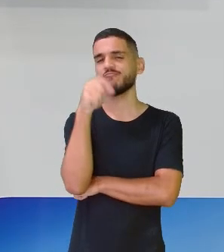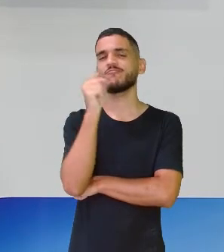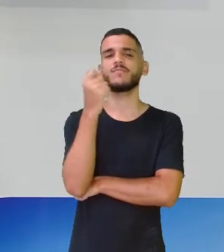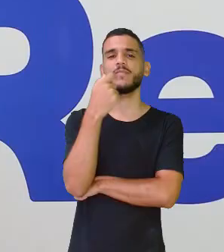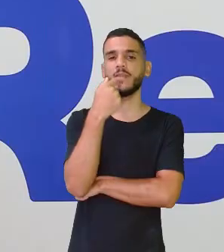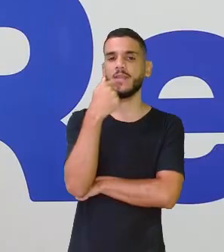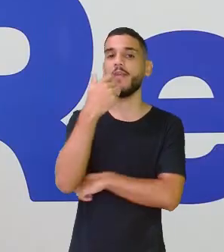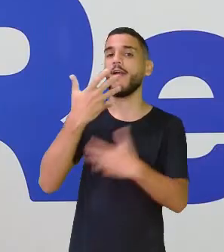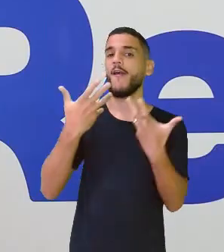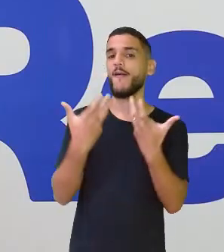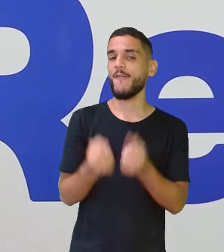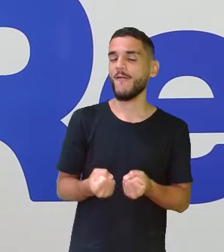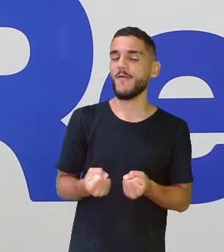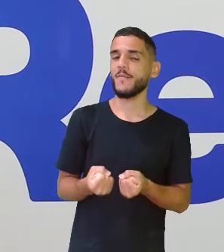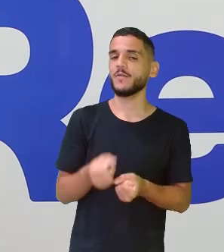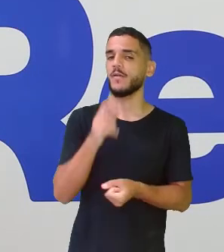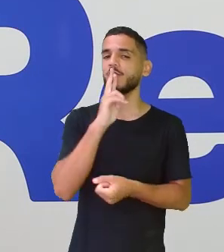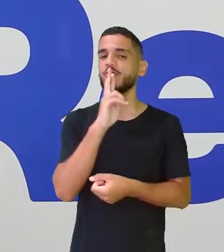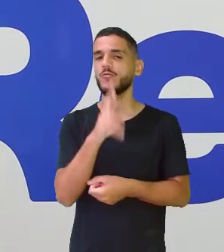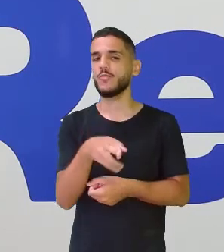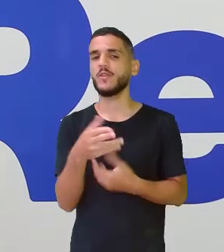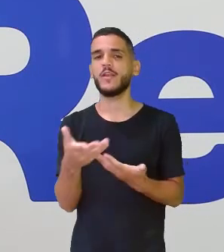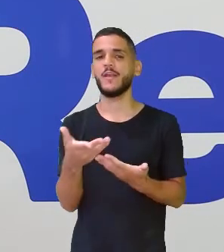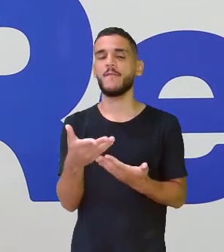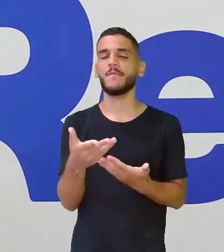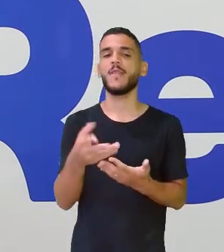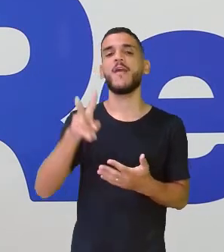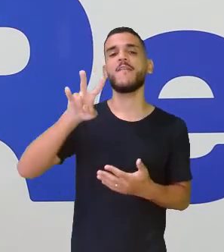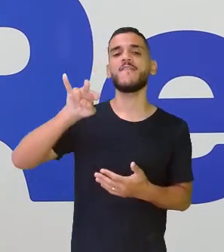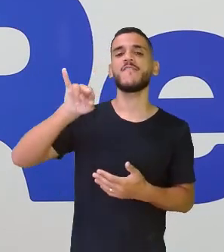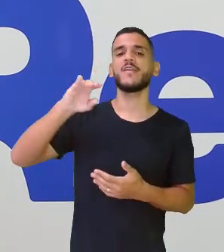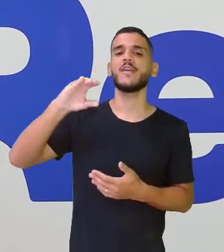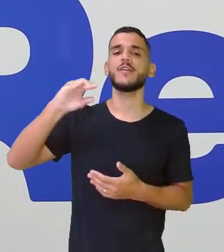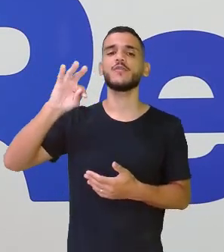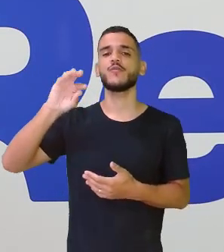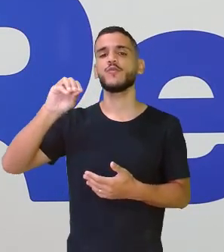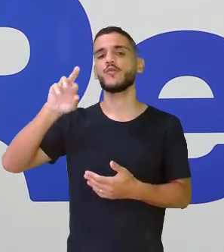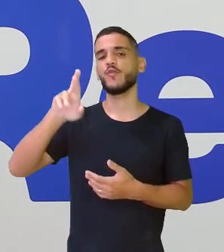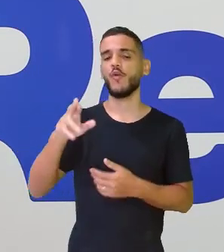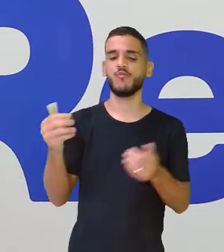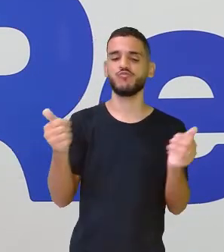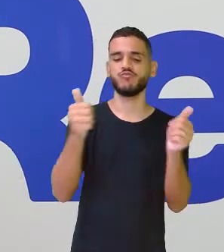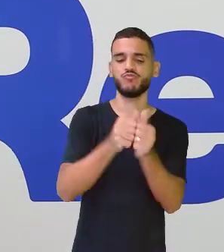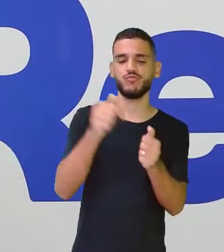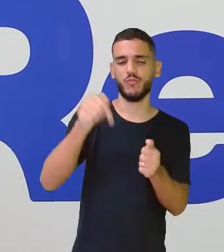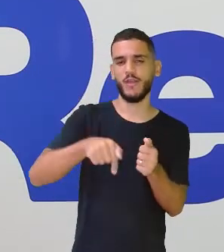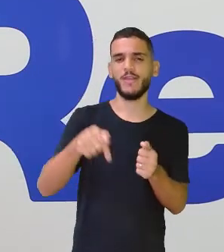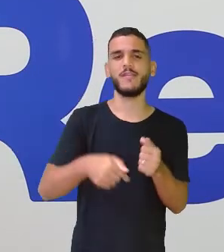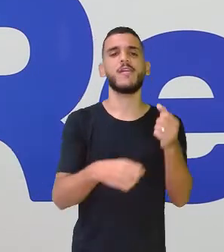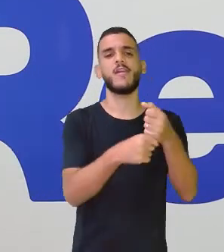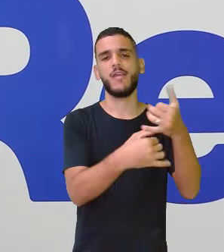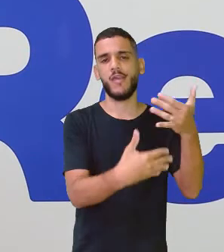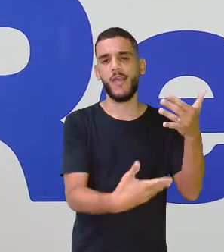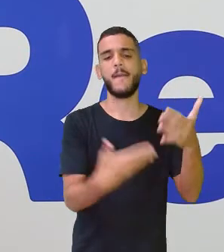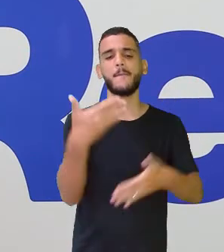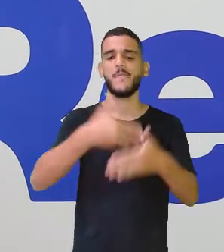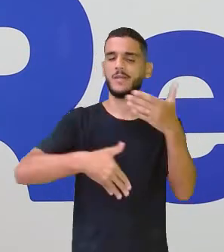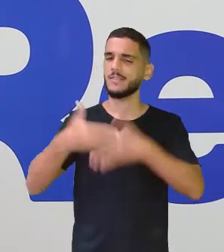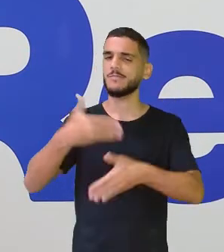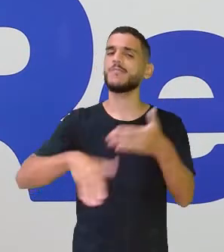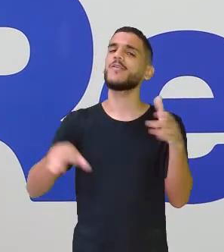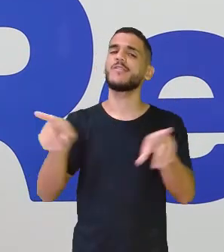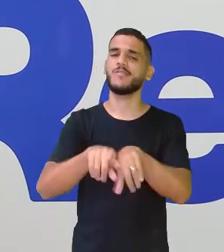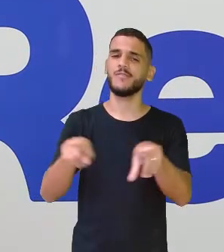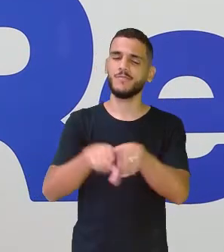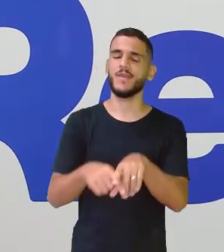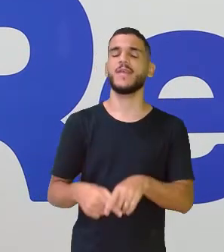Então vamos aqui, vamos responder o Vitor, que já está por aqui, o Salomão, o Aquiles. E aí, minha gente, será